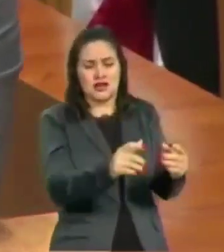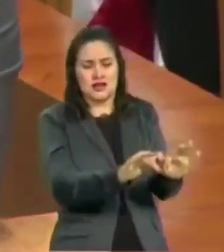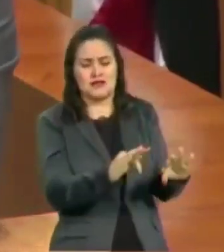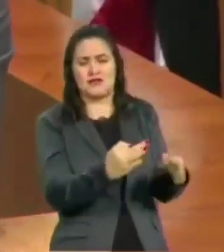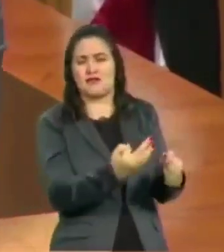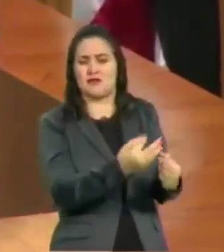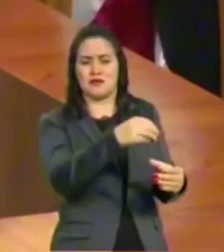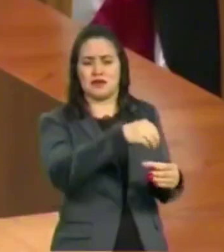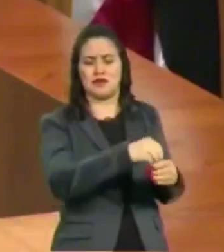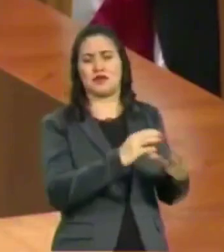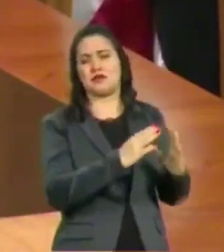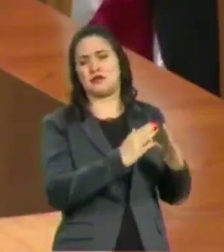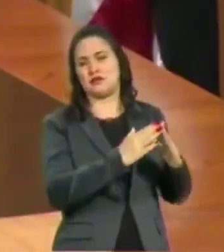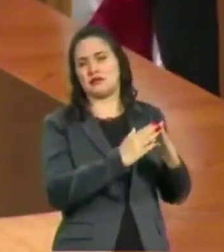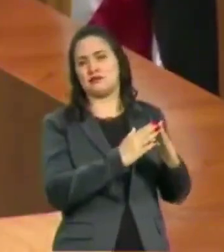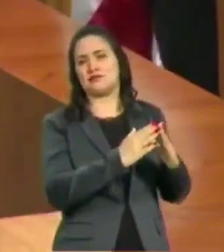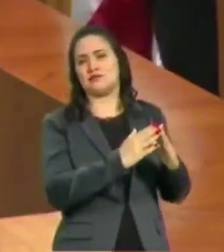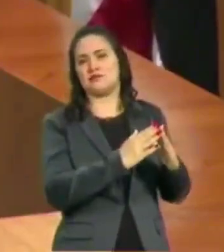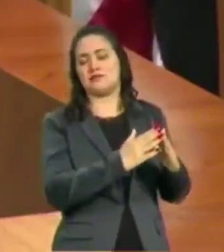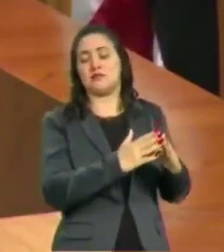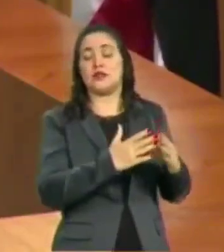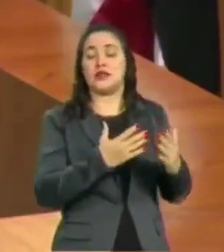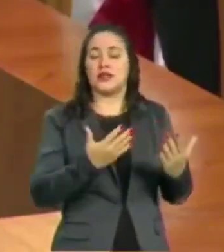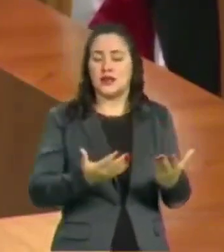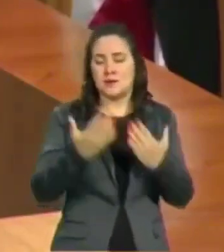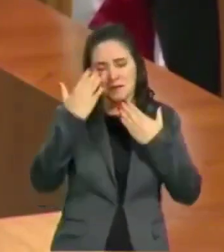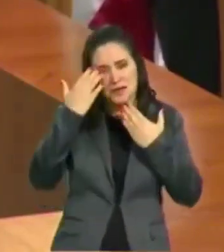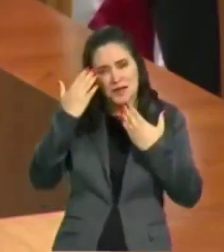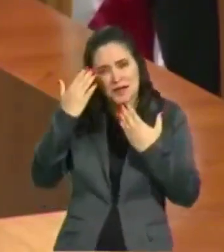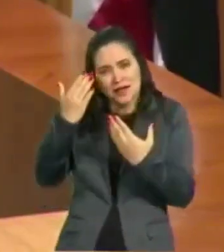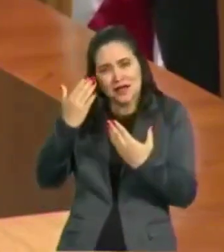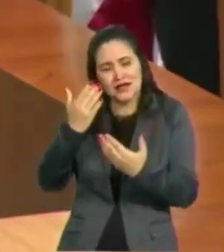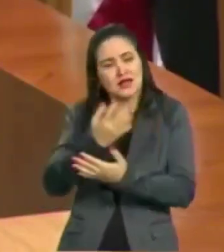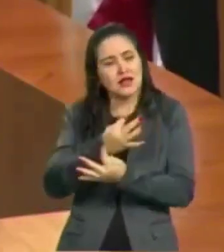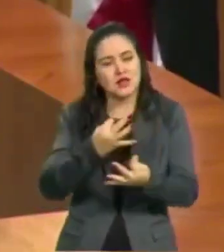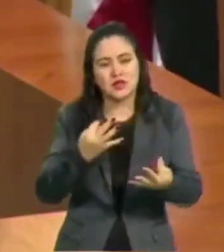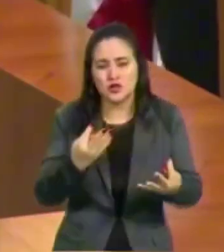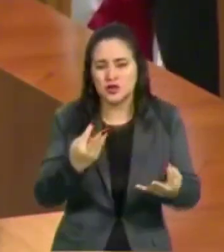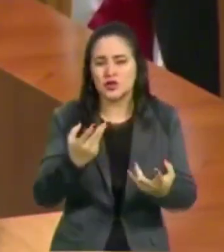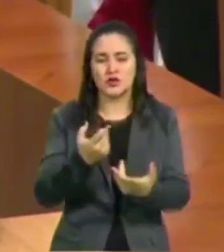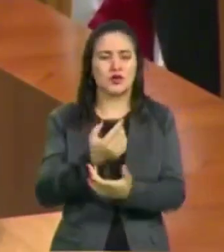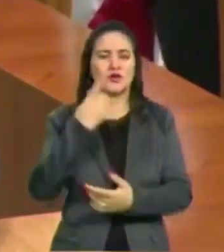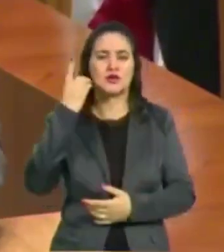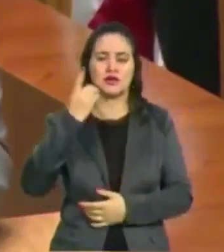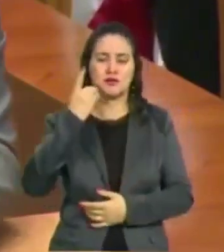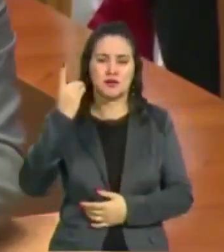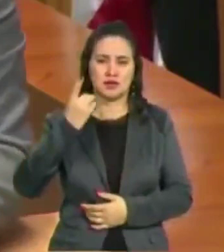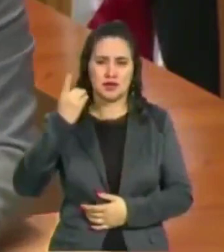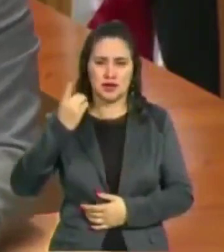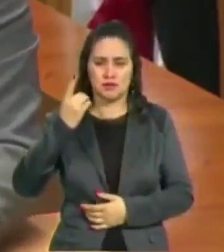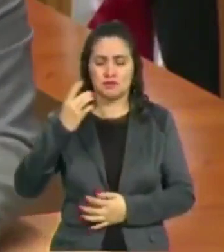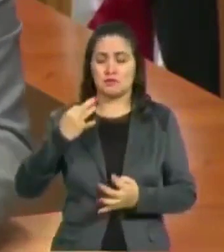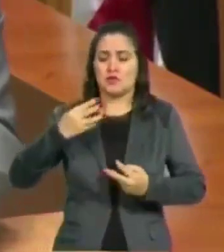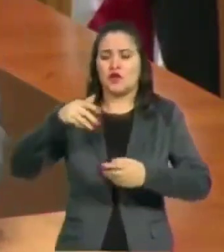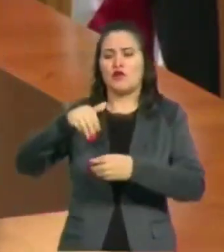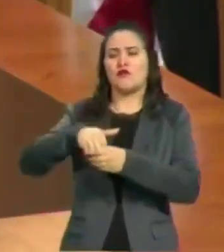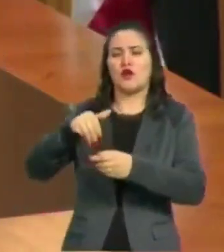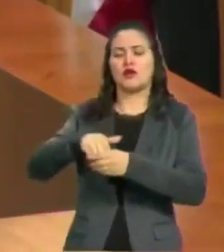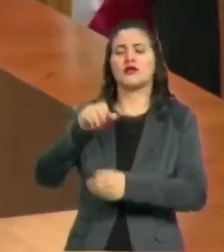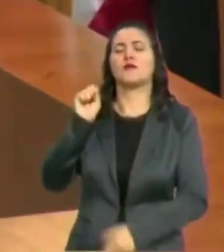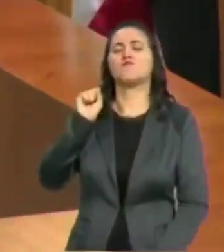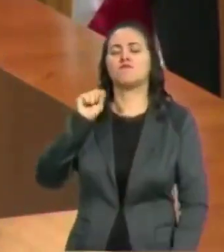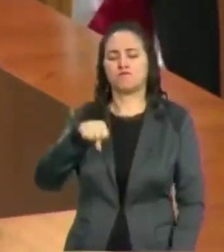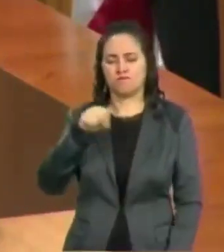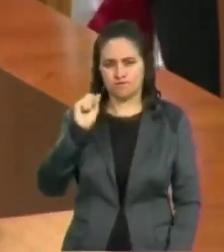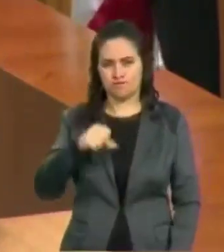agradecer, primeiramente, a todos os colegas deputados que, de forma unânime, me ajudaram na aprovação desta